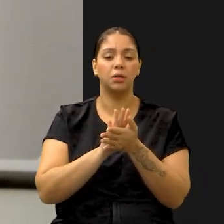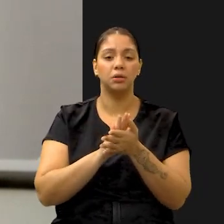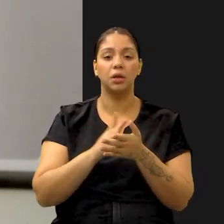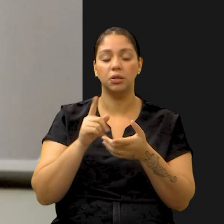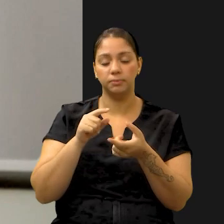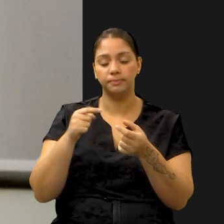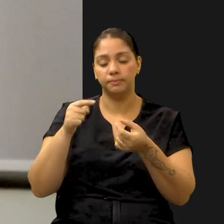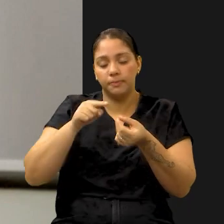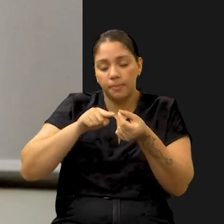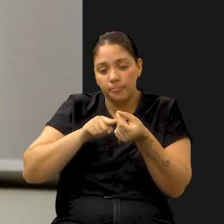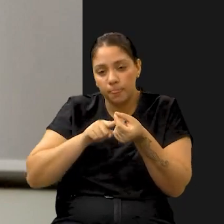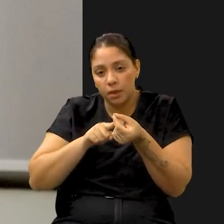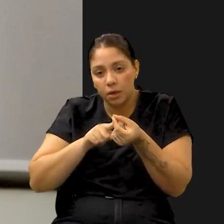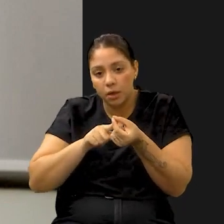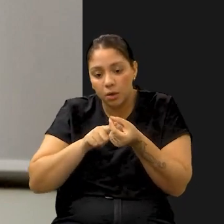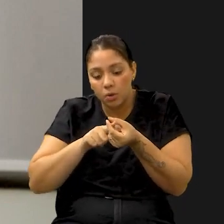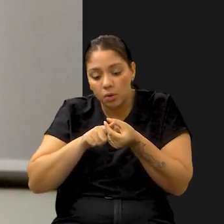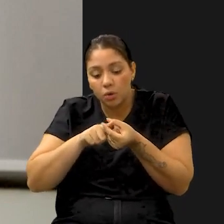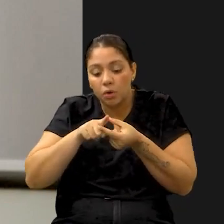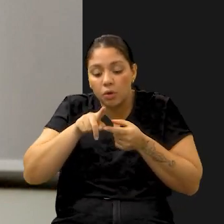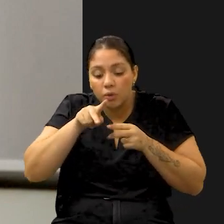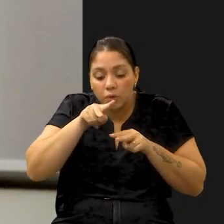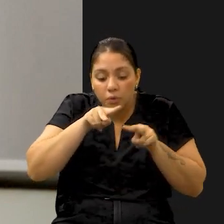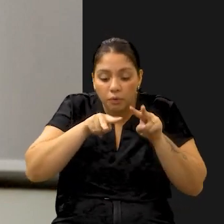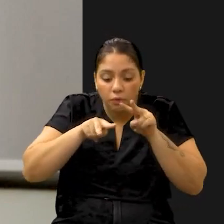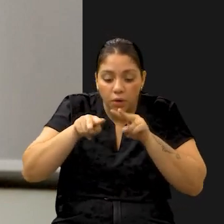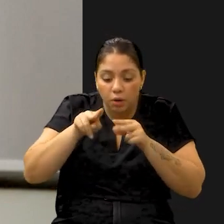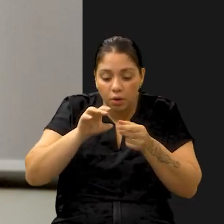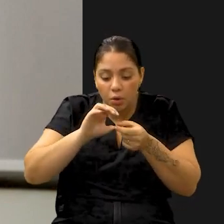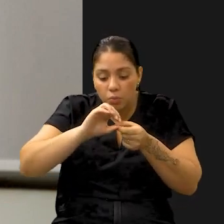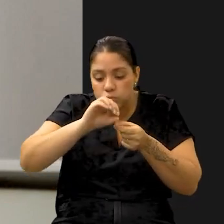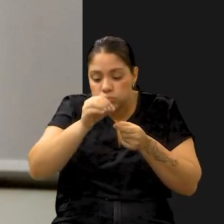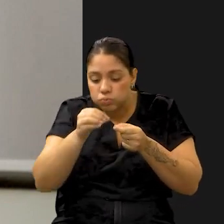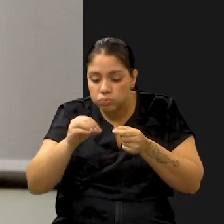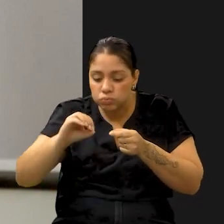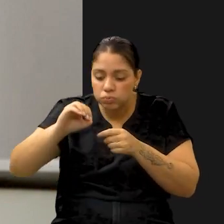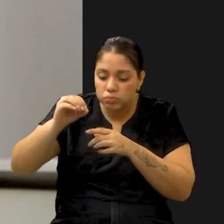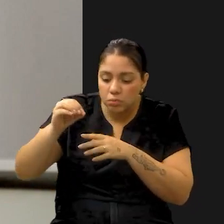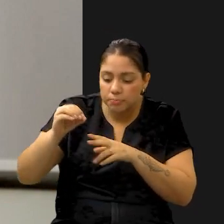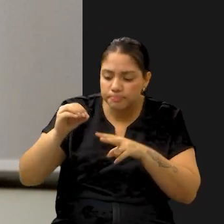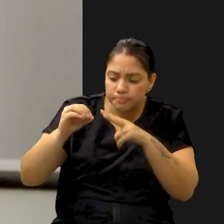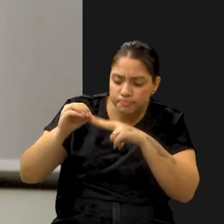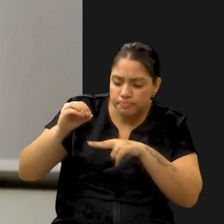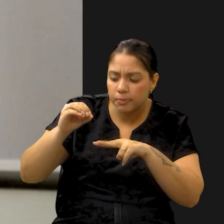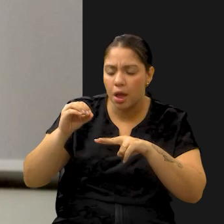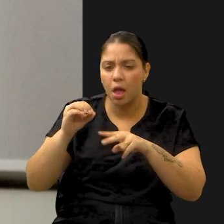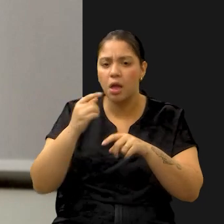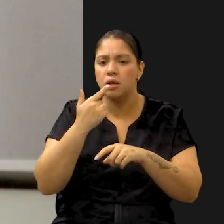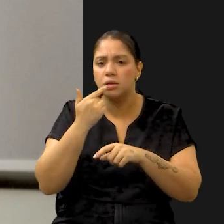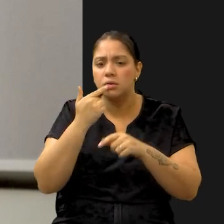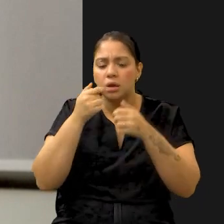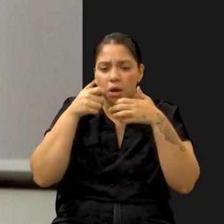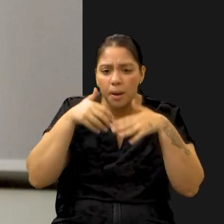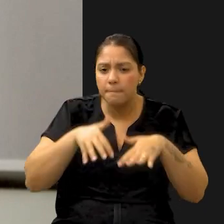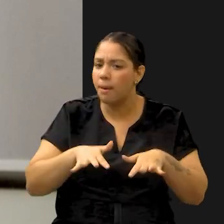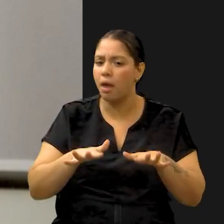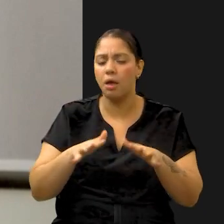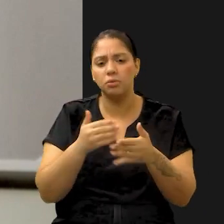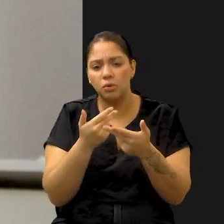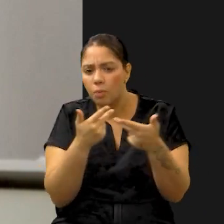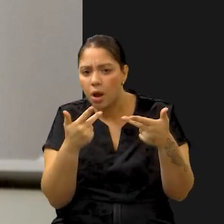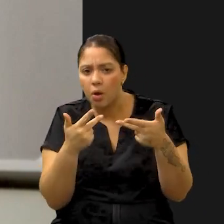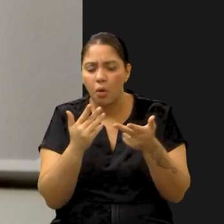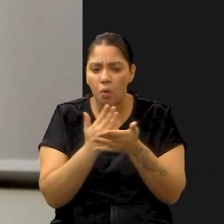E você consegue ver por dentro do intestino se tem alguma lesão, se tem algum tipo de